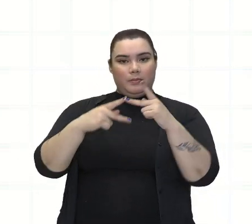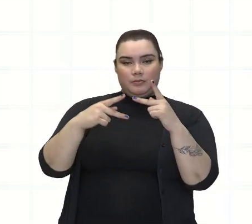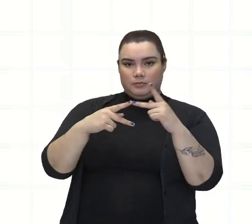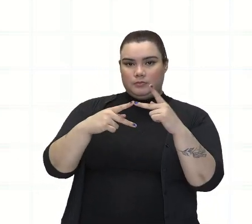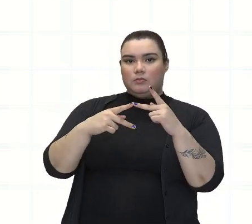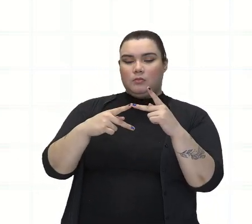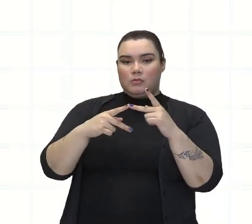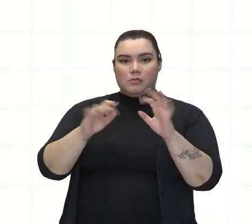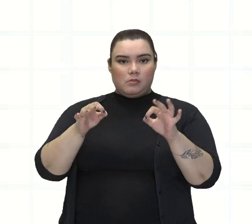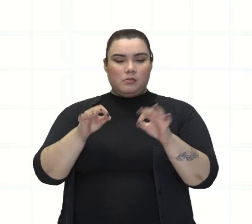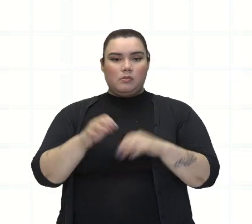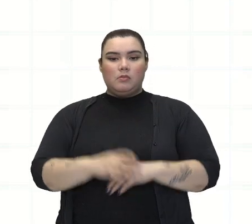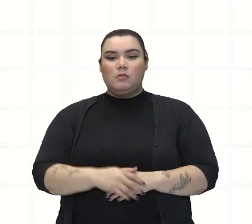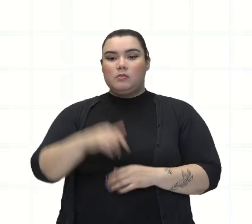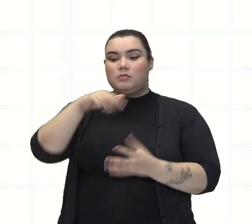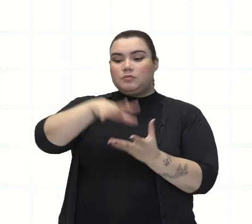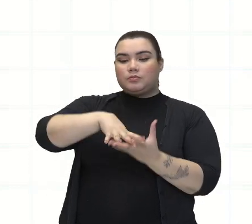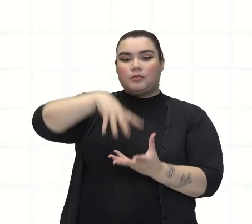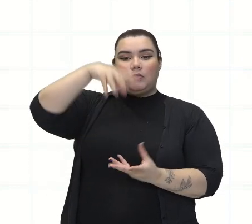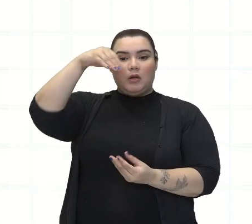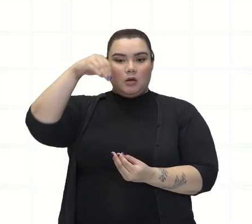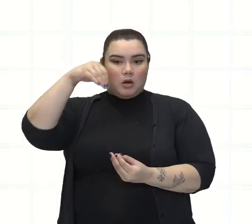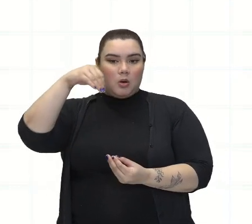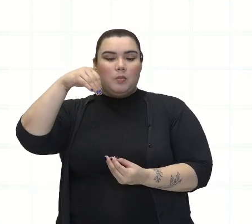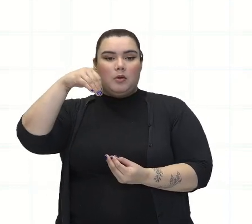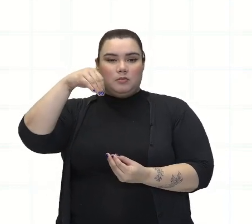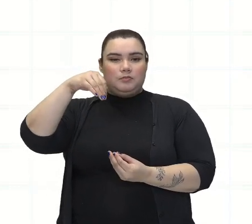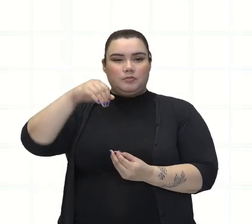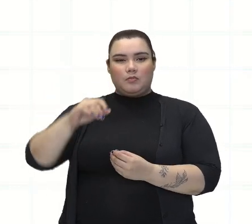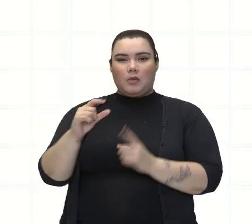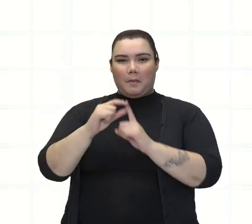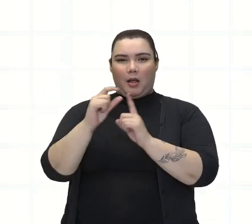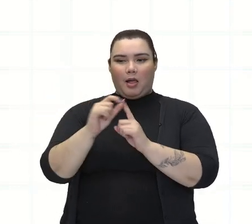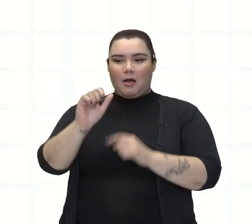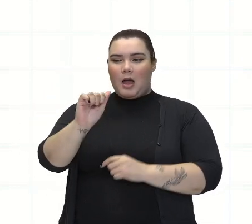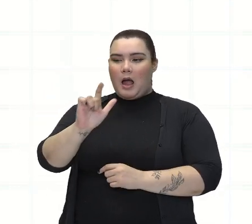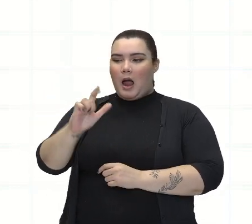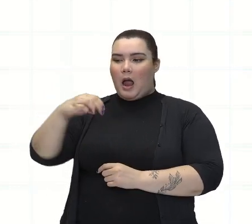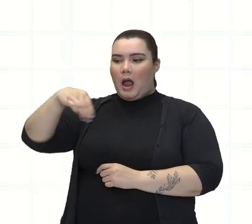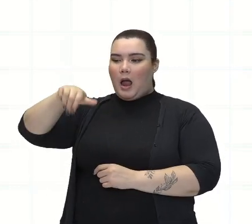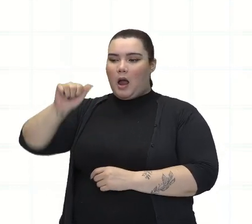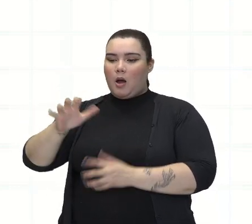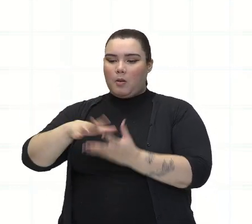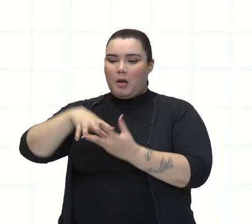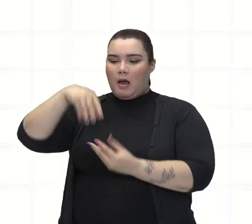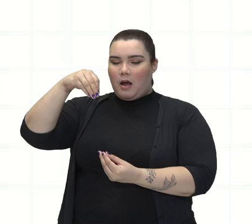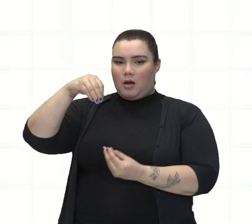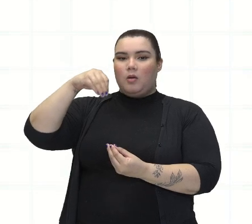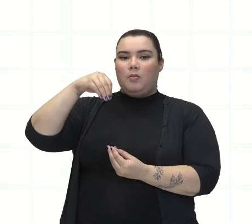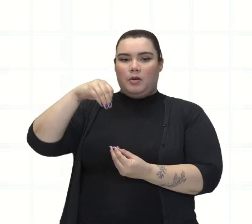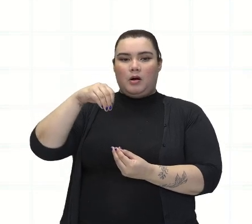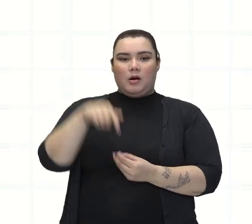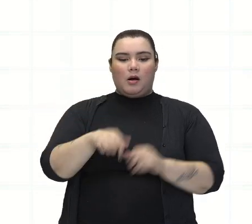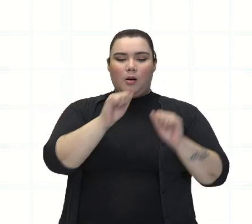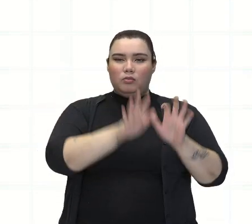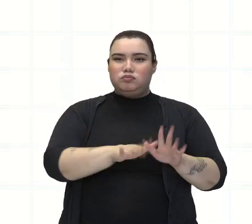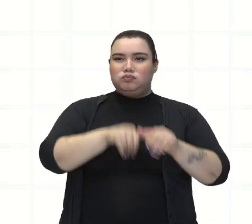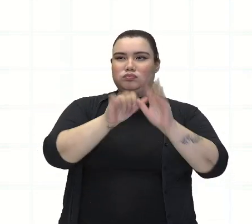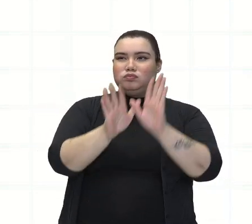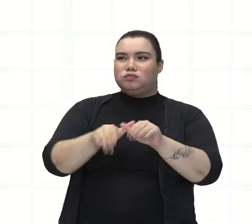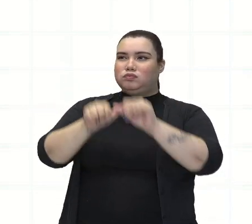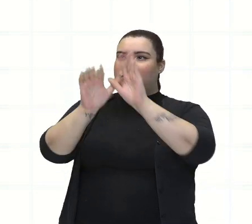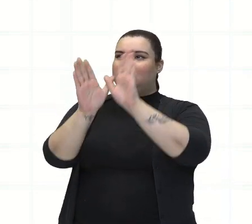artigo. A alma, substantivo, aqui é artigo, essa voou para o céu dos